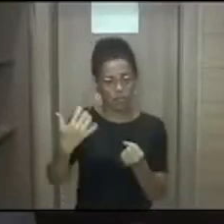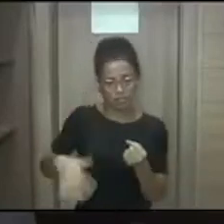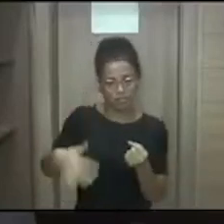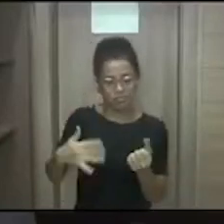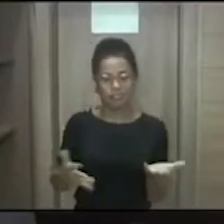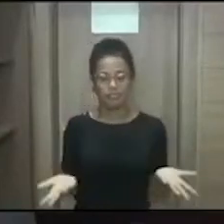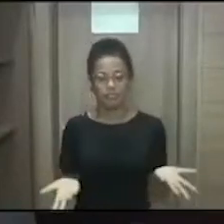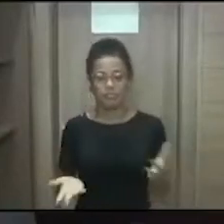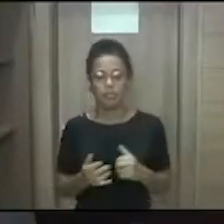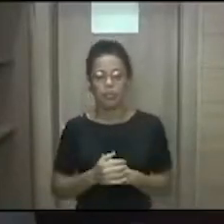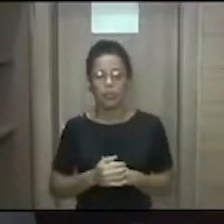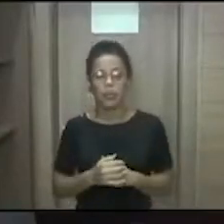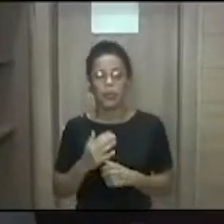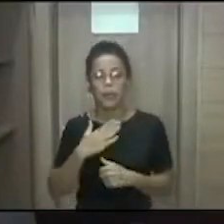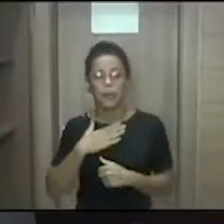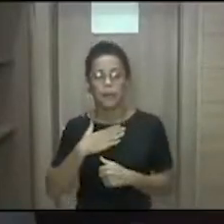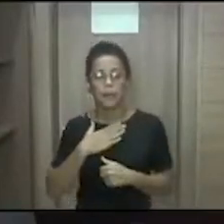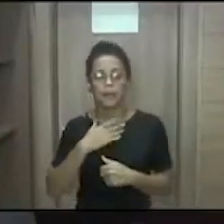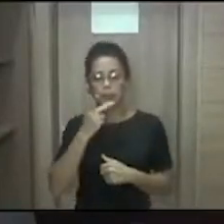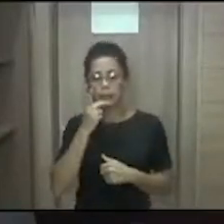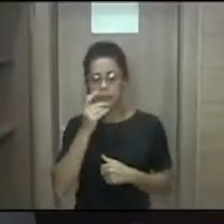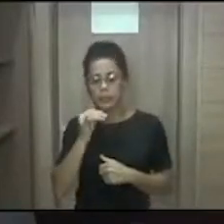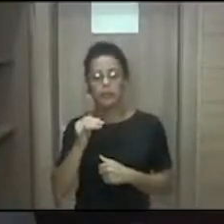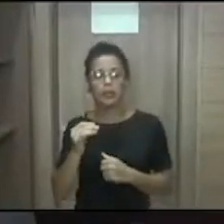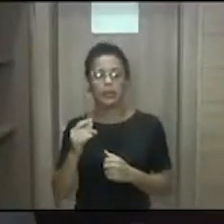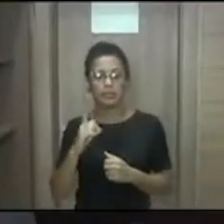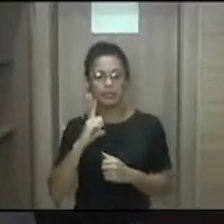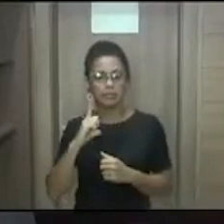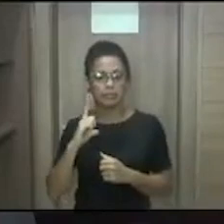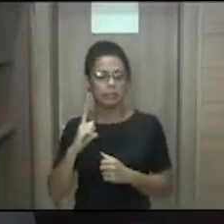dizer. Meu pai é desdentado total.